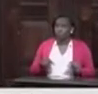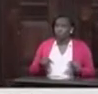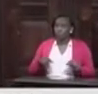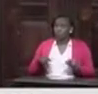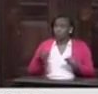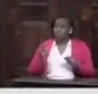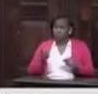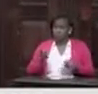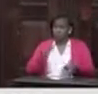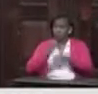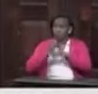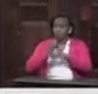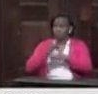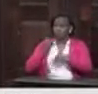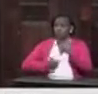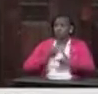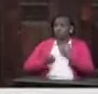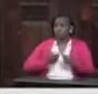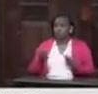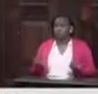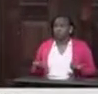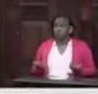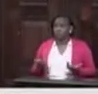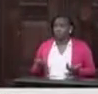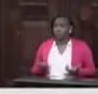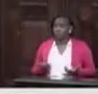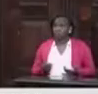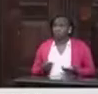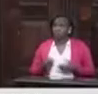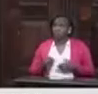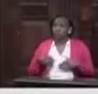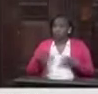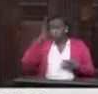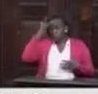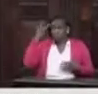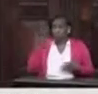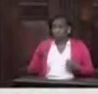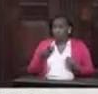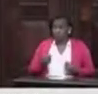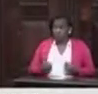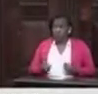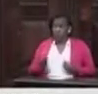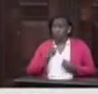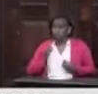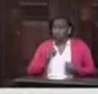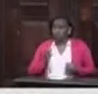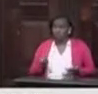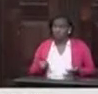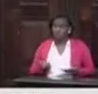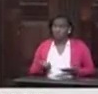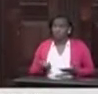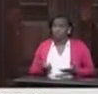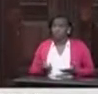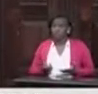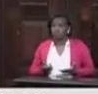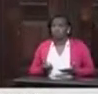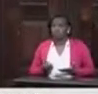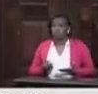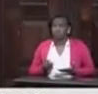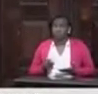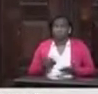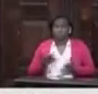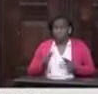mesmo status na rede privada. E muitas dessas pessoas, embora tenham uma